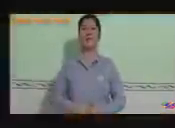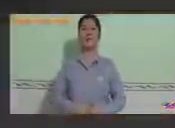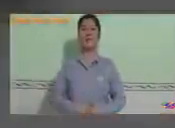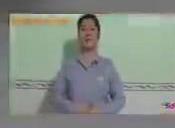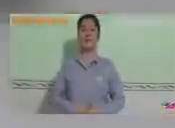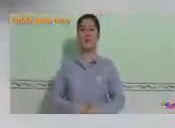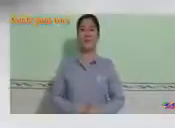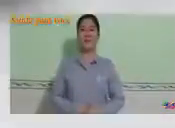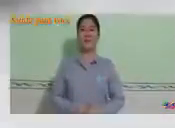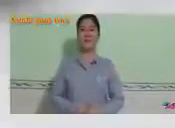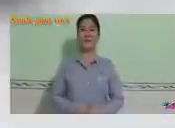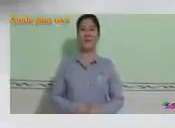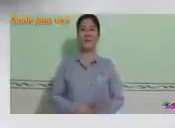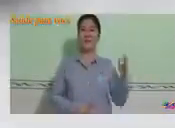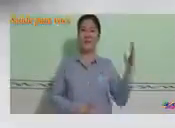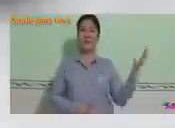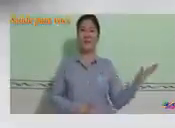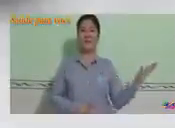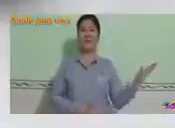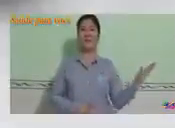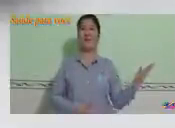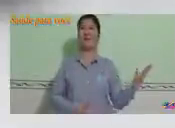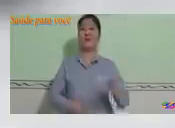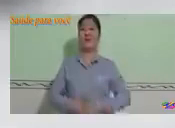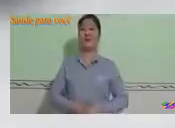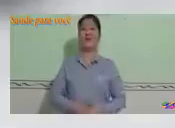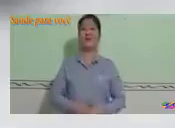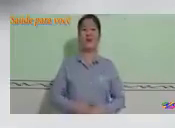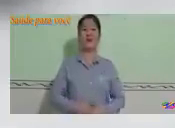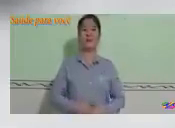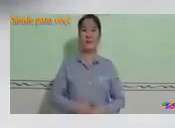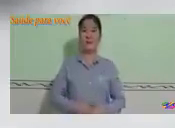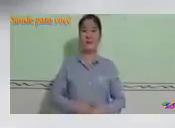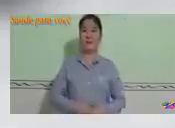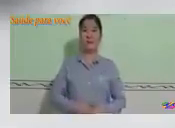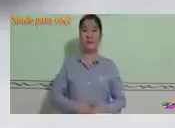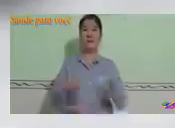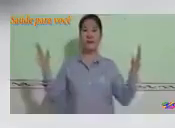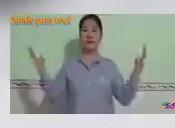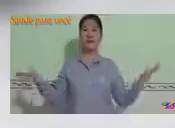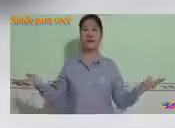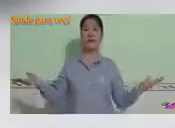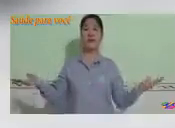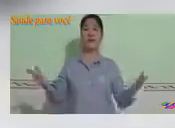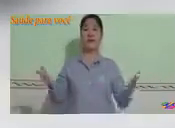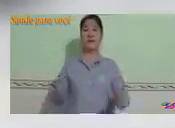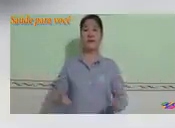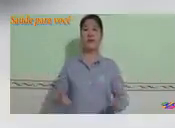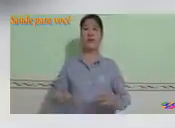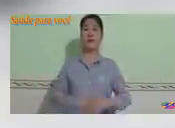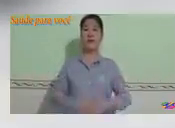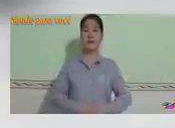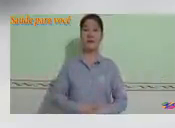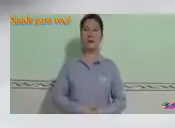VISDE2M2 horas, vírgula, evitando o consumo de alimentos ricos em gordura como cachorro quente, vírgula, pizza, vírgula, refrigerante e batata frita,